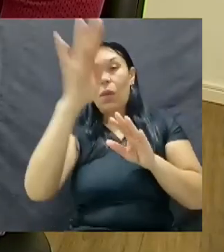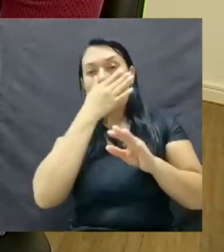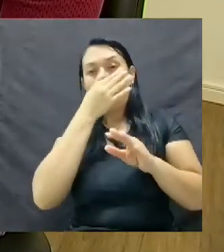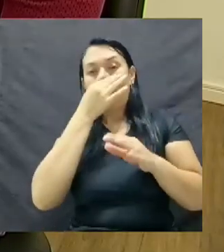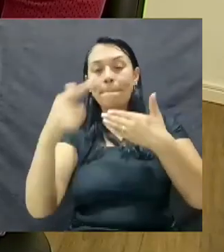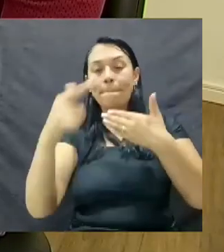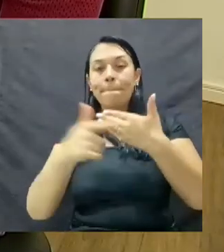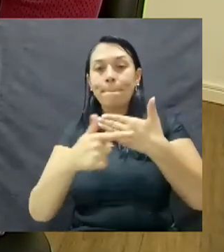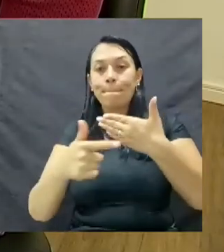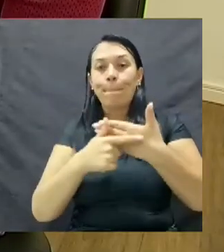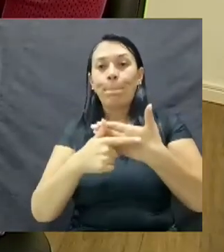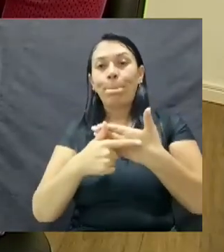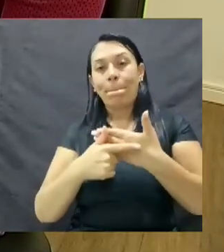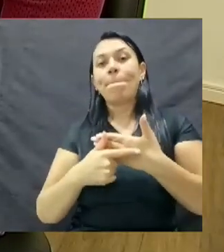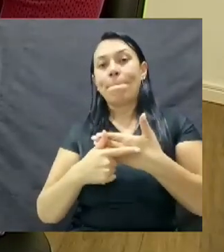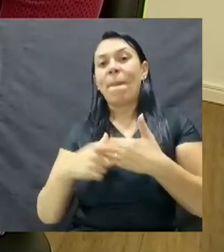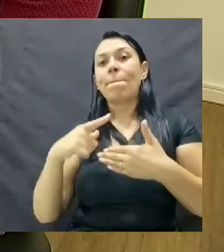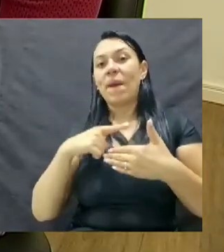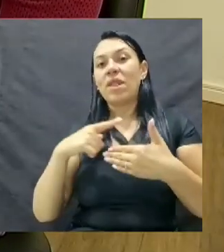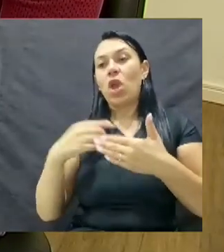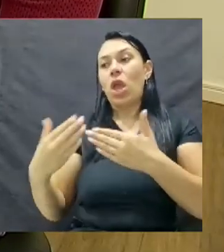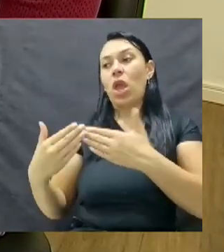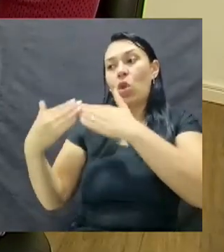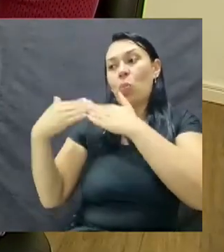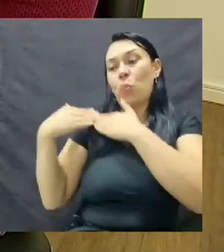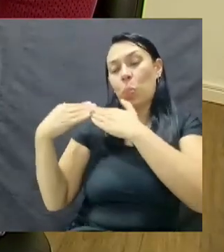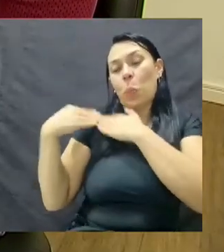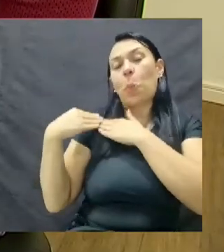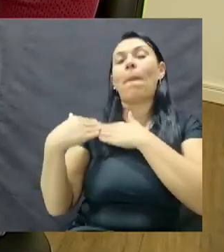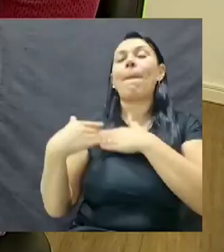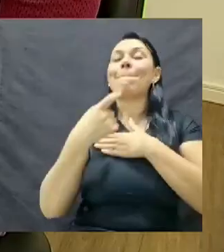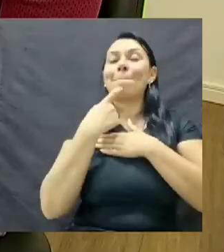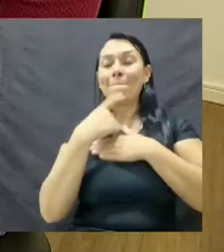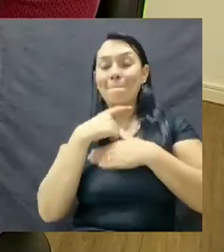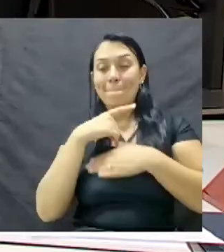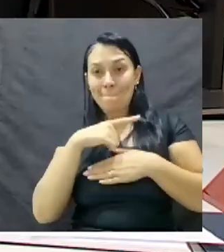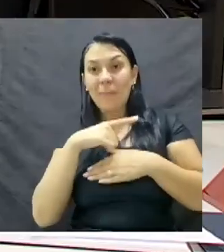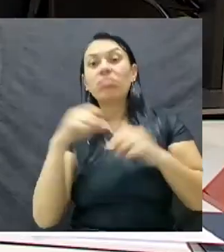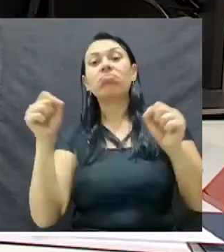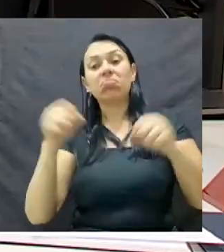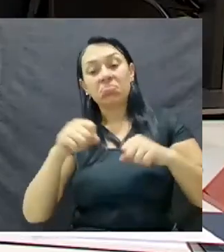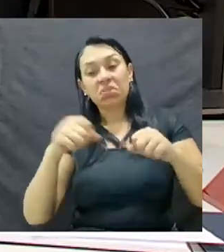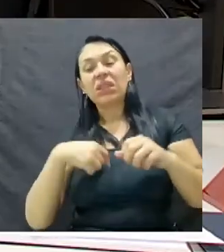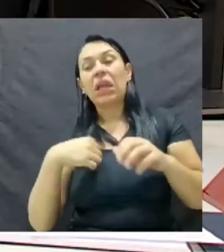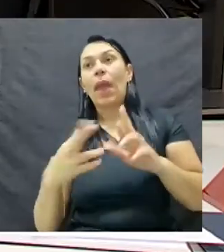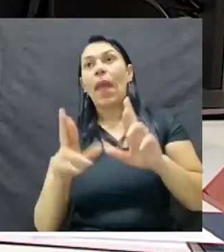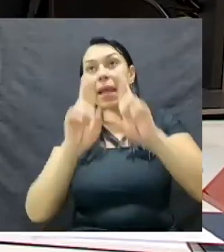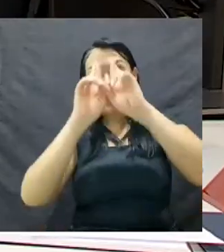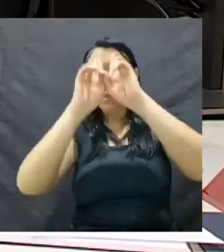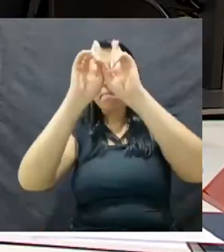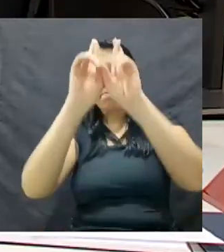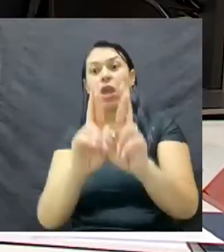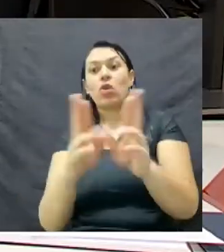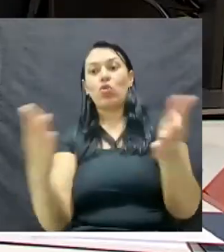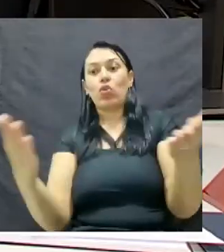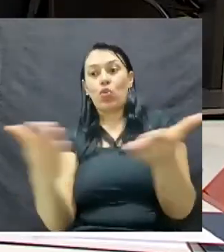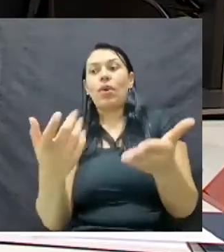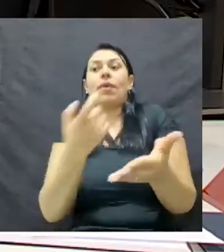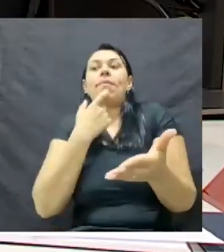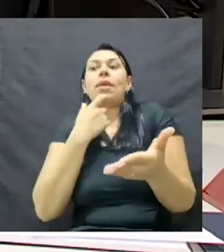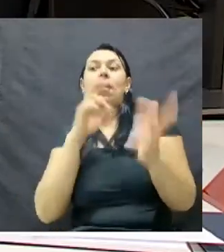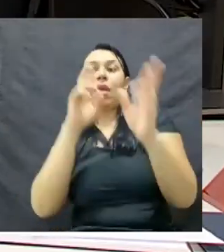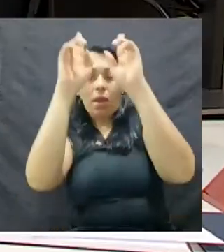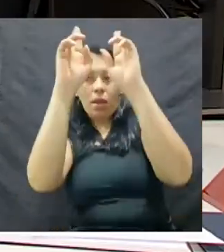ter toda essa relevância que a Câmara Municipal de Campinas tem, né? Isso traz um respeito para a entidade, né? Então, a gente passa